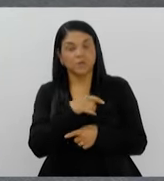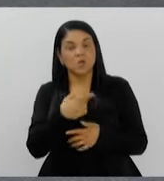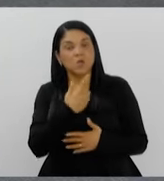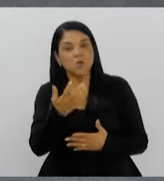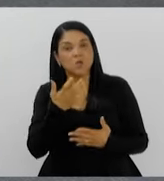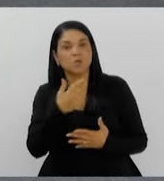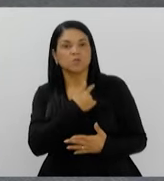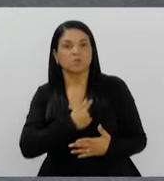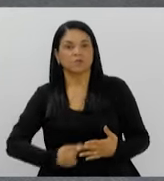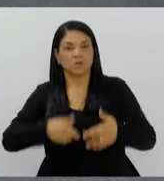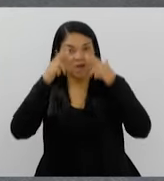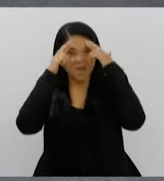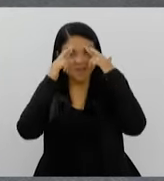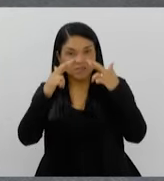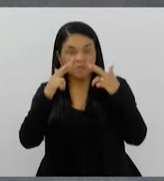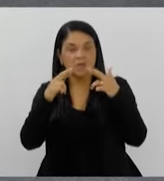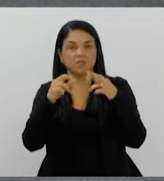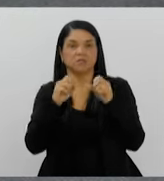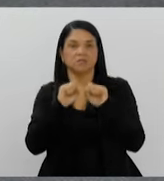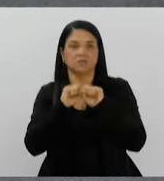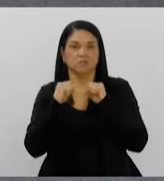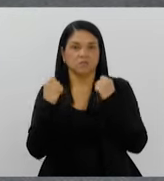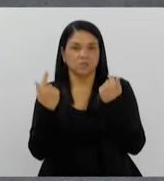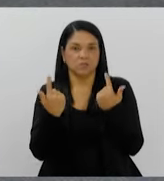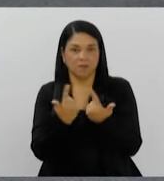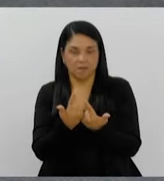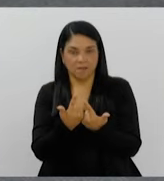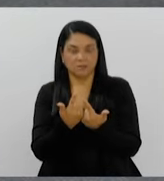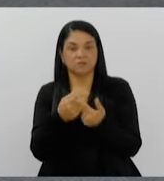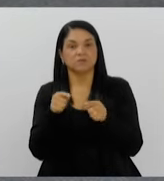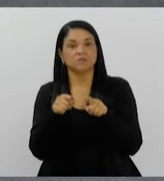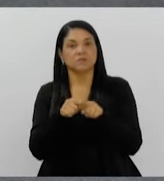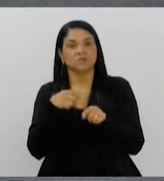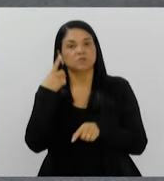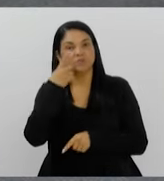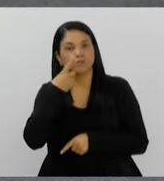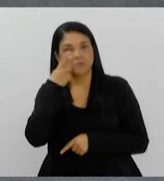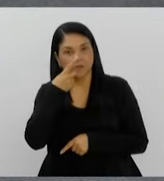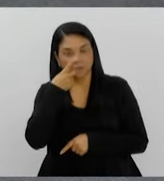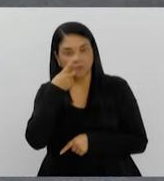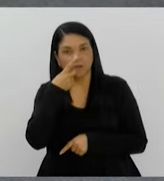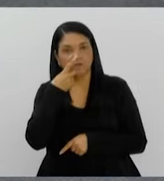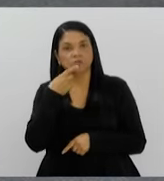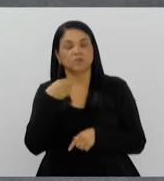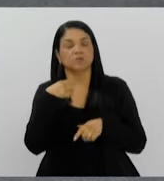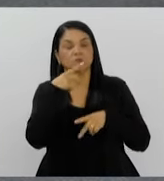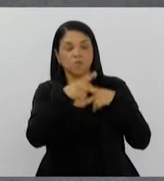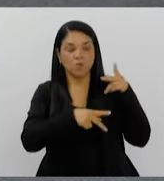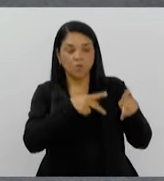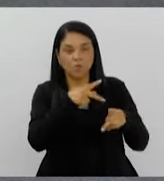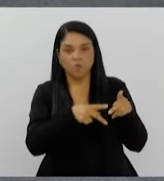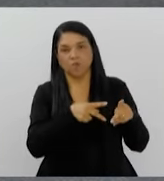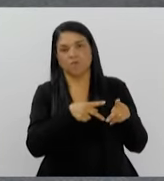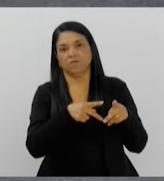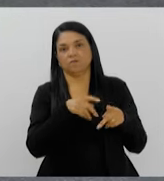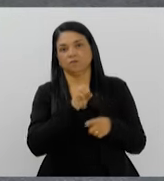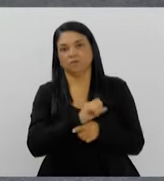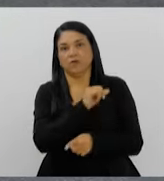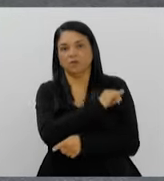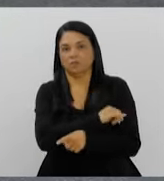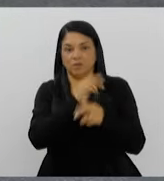Parlamento respeite o povo do Estado do Rio de Janeiro Porque infelizmente Se continuar assim Deputado